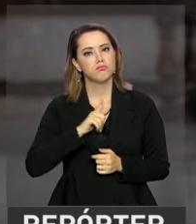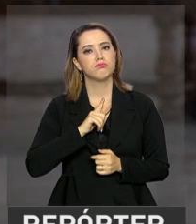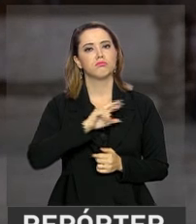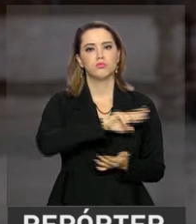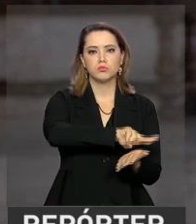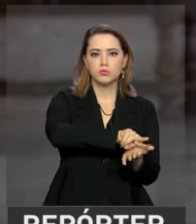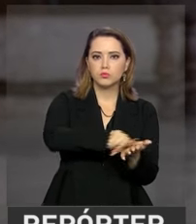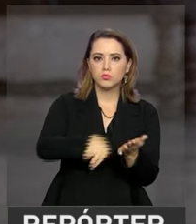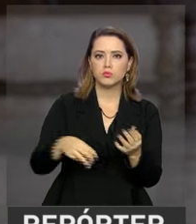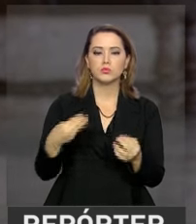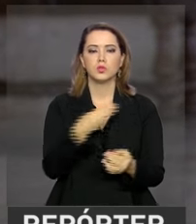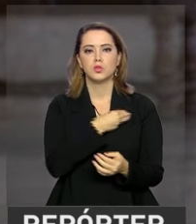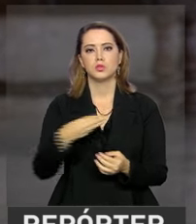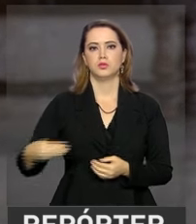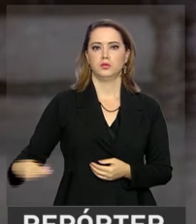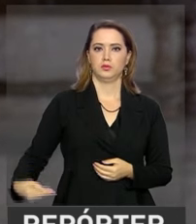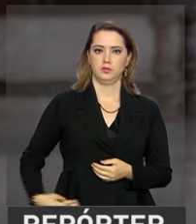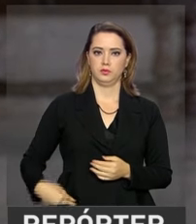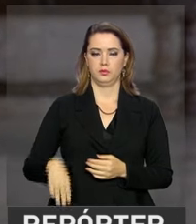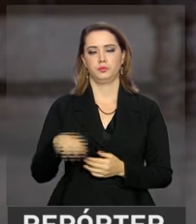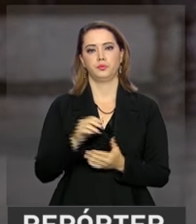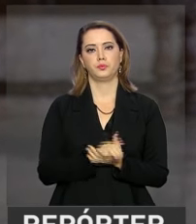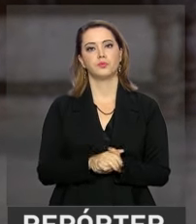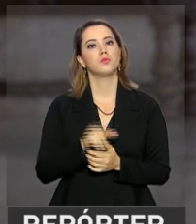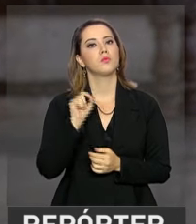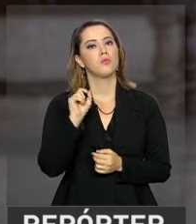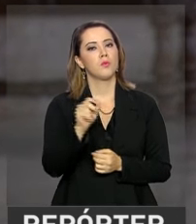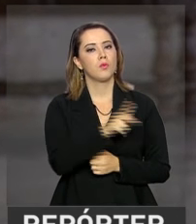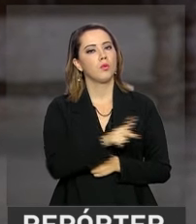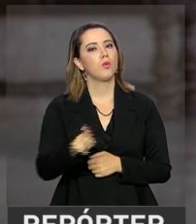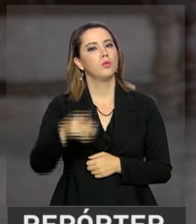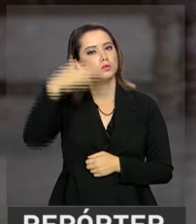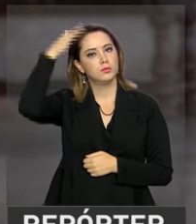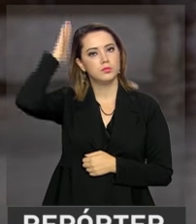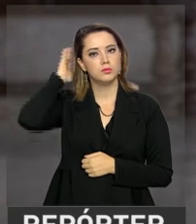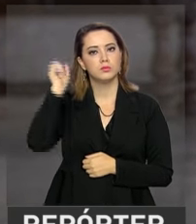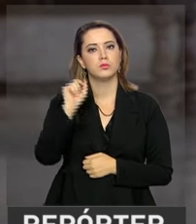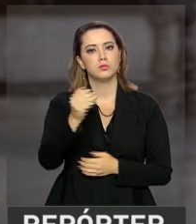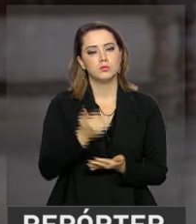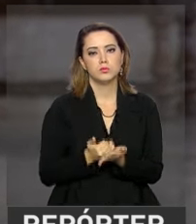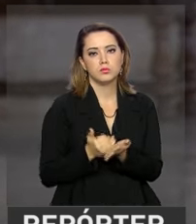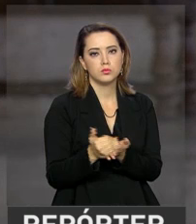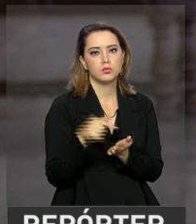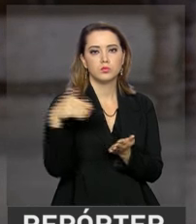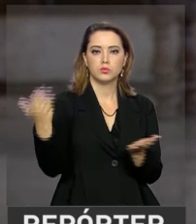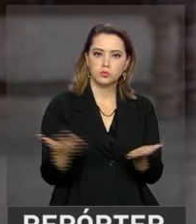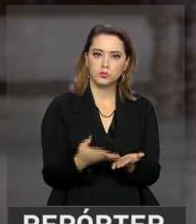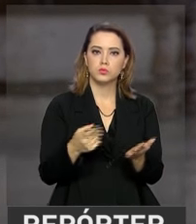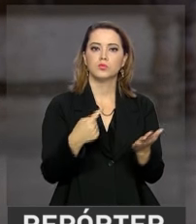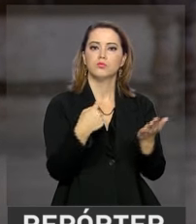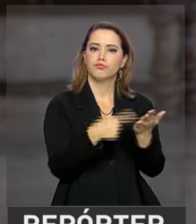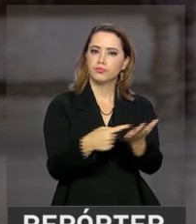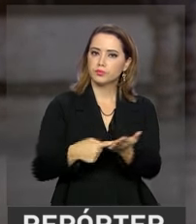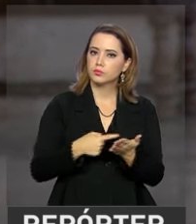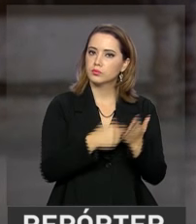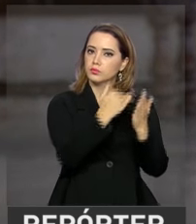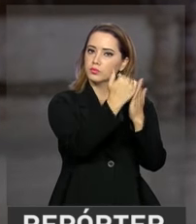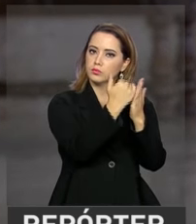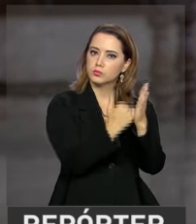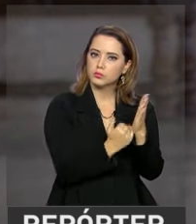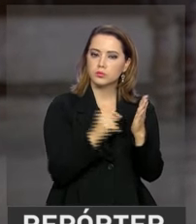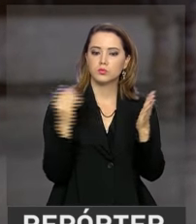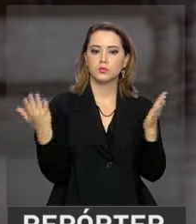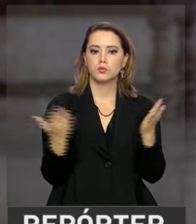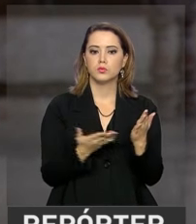ministros da casa civil e do planejamento e o presidente em exercício Michel Temer continua com agenda aqui no Palácio do Planalto